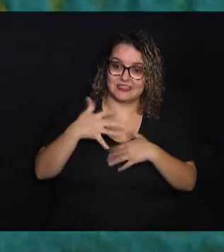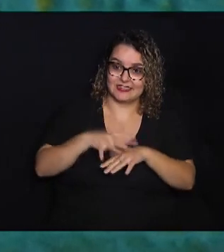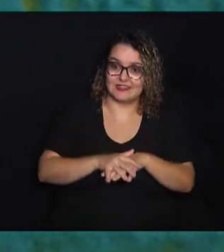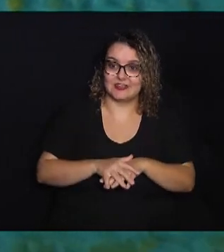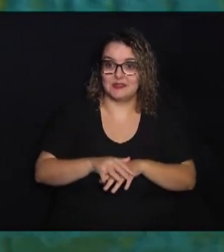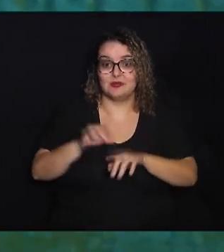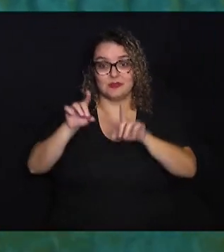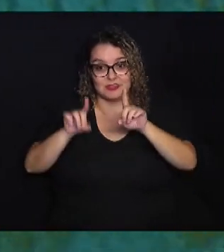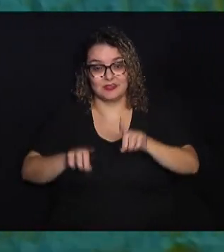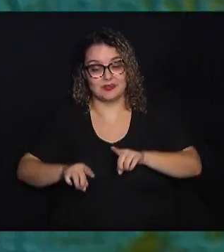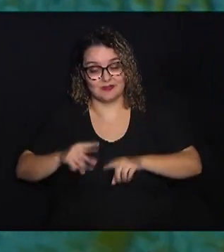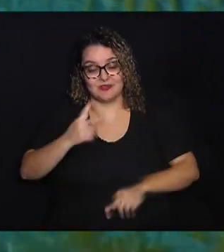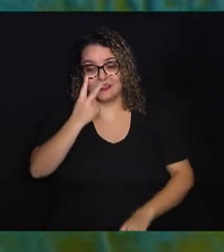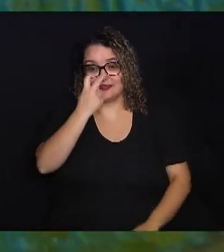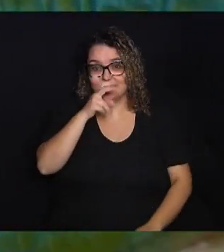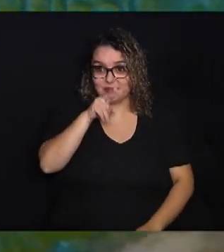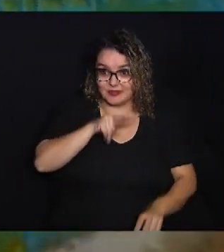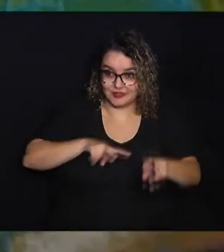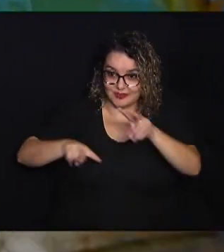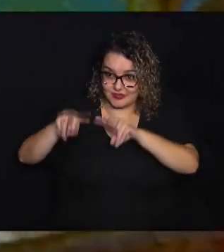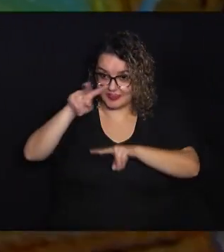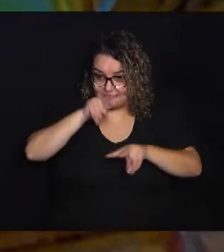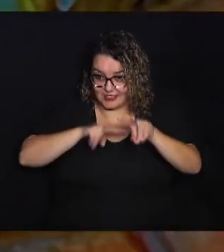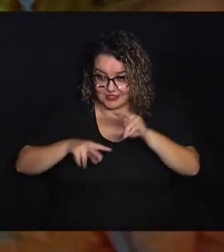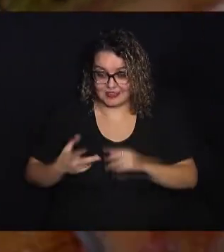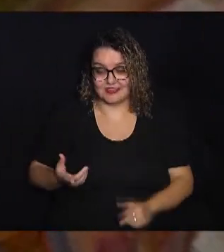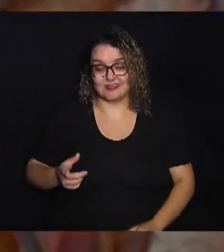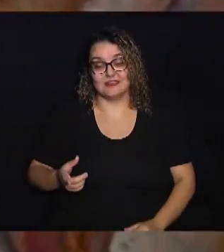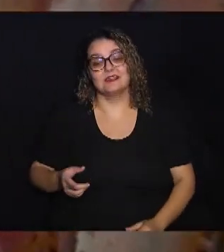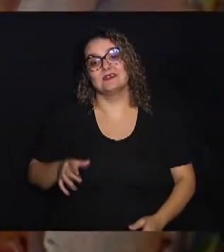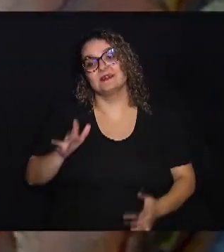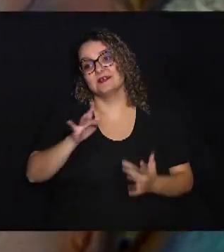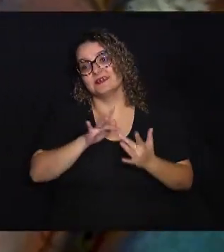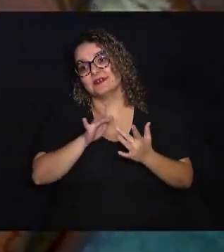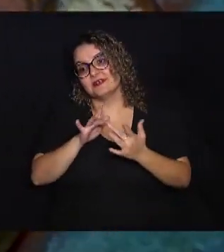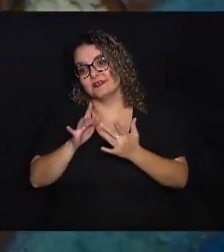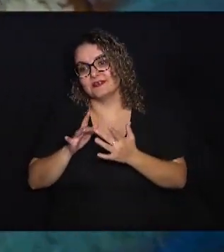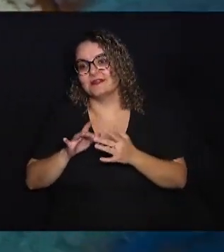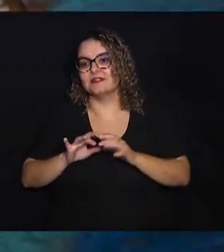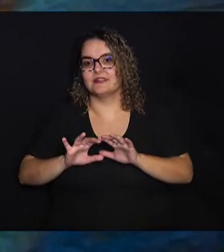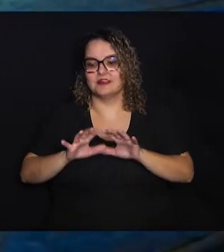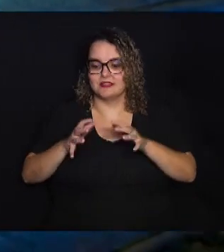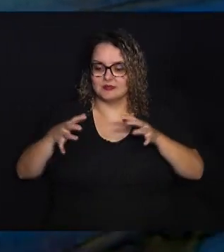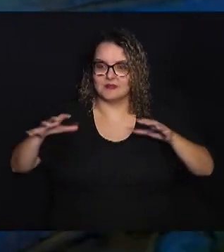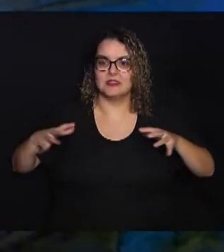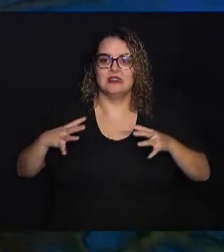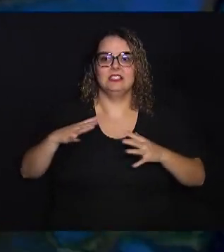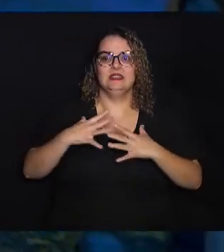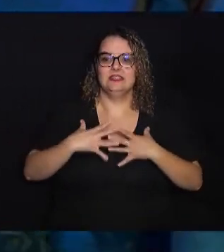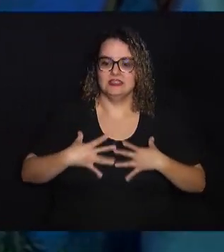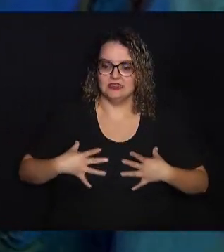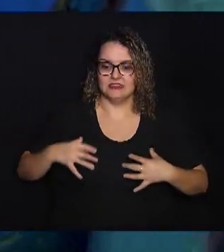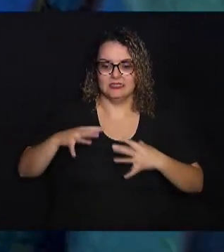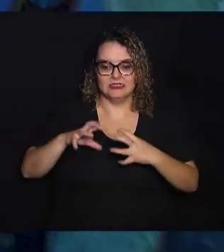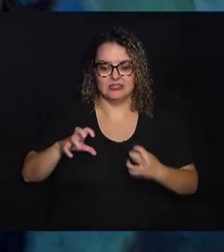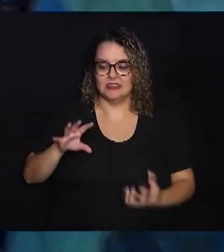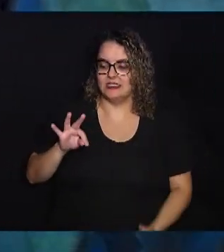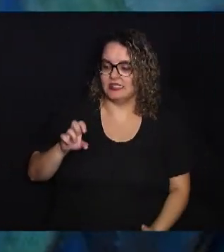visuais tocarem. Então uma arte toda em relevos, texturas, braille.